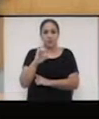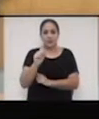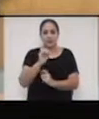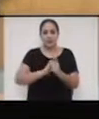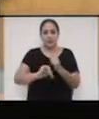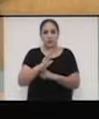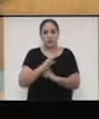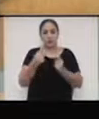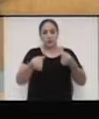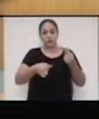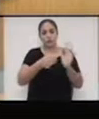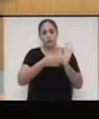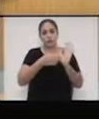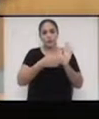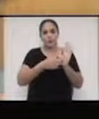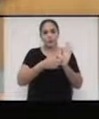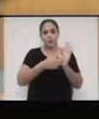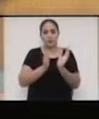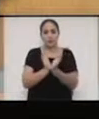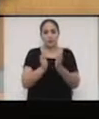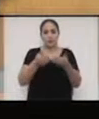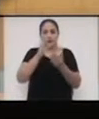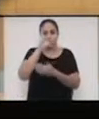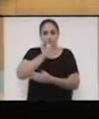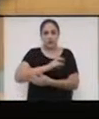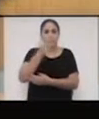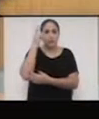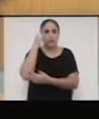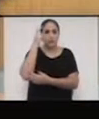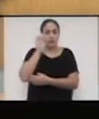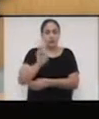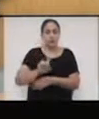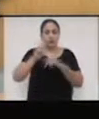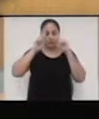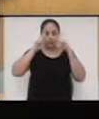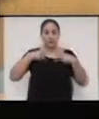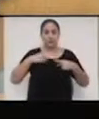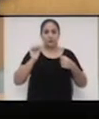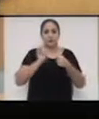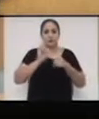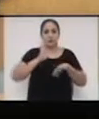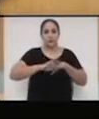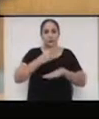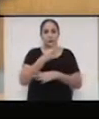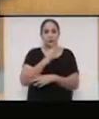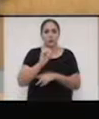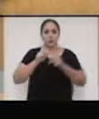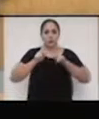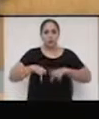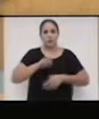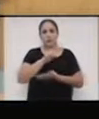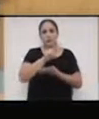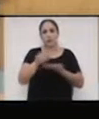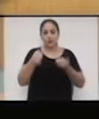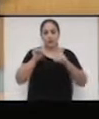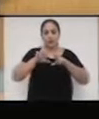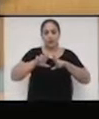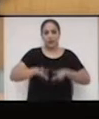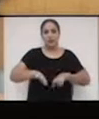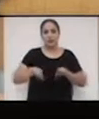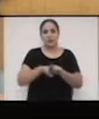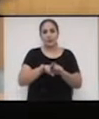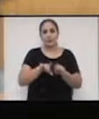A discussão foi proposta pela Comissão de Cidadania, Cultura e Direitos Humanos e reuniu mais de 200 pessoas de